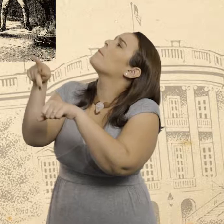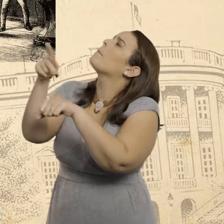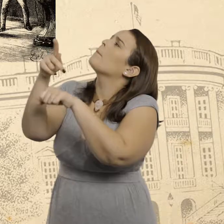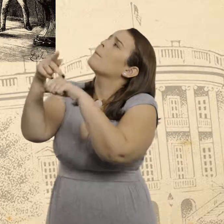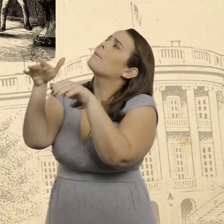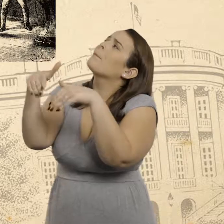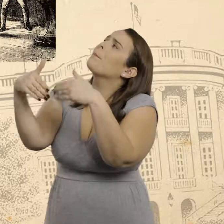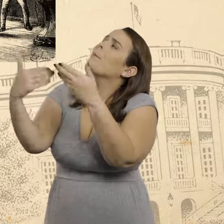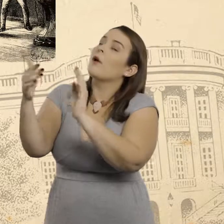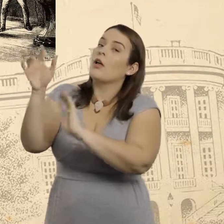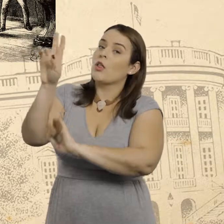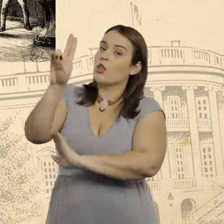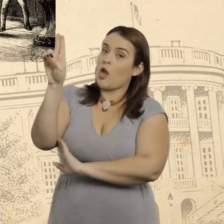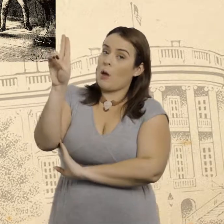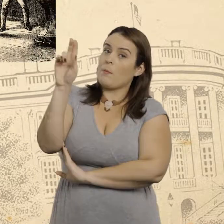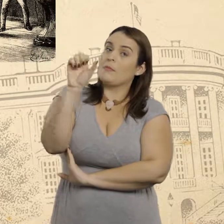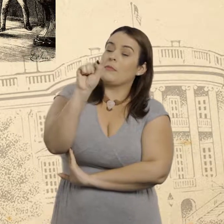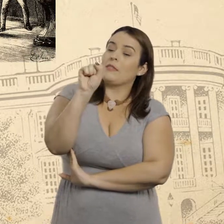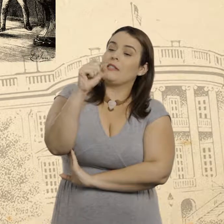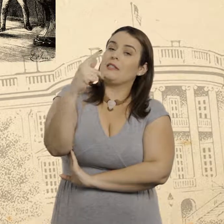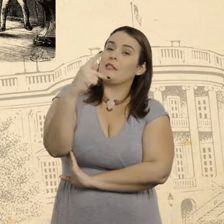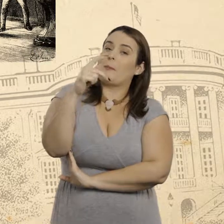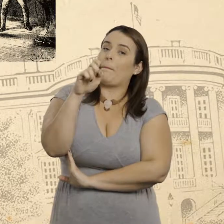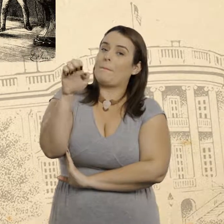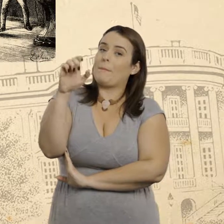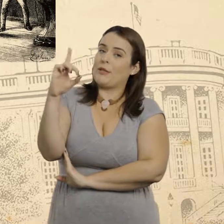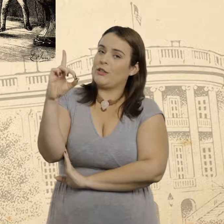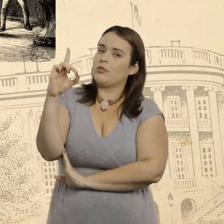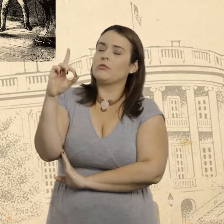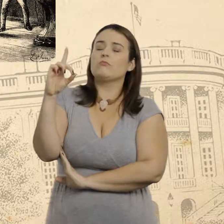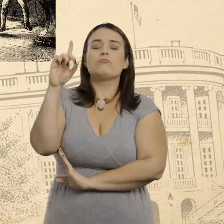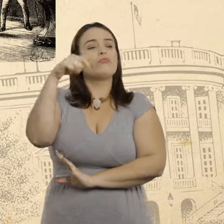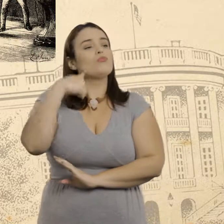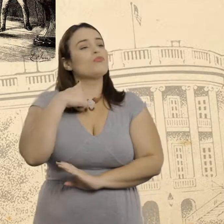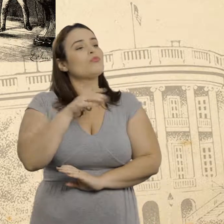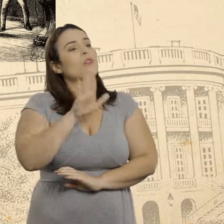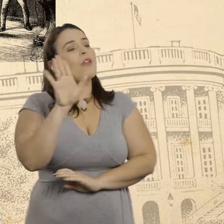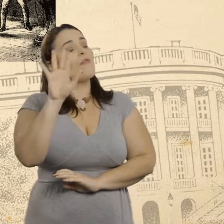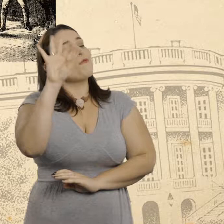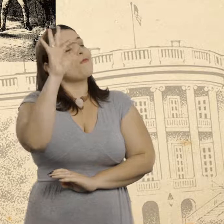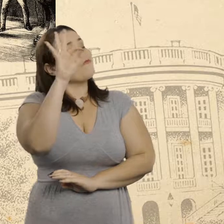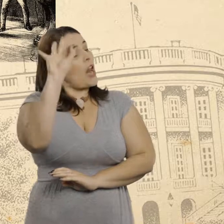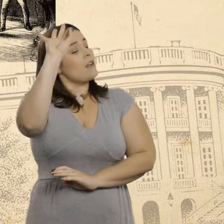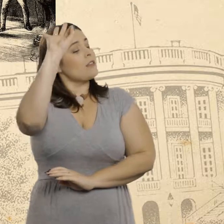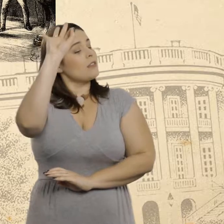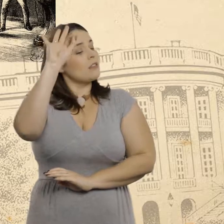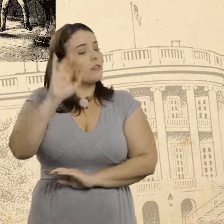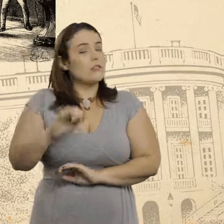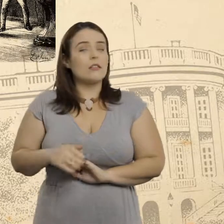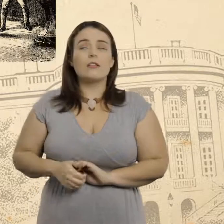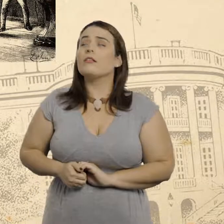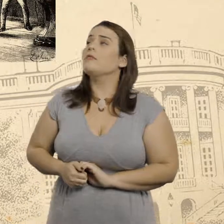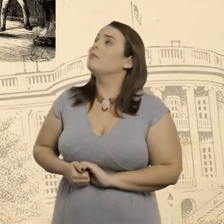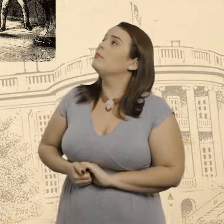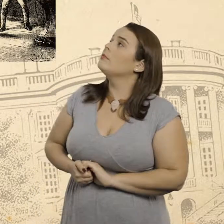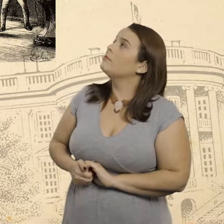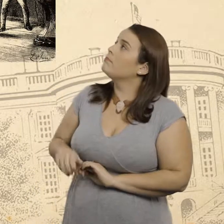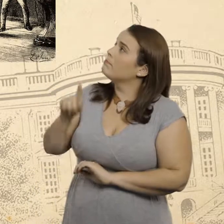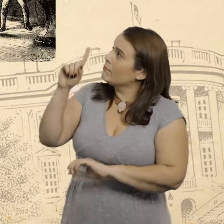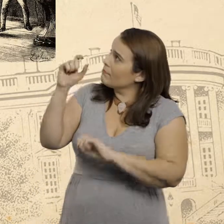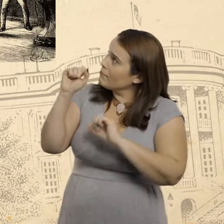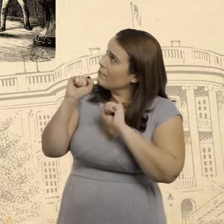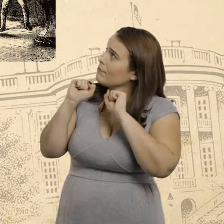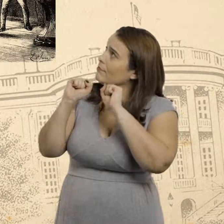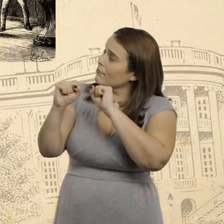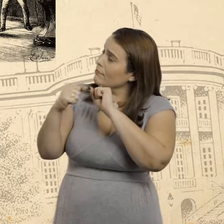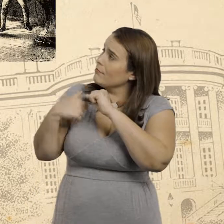estava indo. O comandante se chamava Andrew Speed. Ele disse que estava indo para Bordeaux, na França. O Sr. Fogg